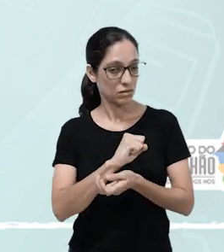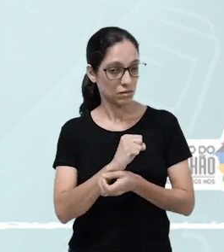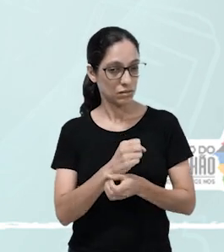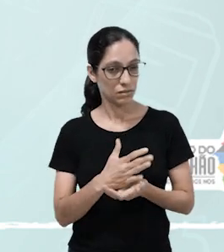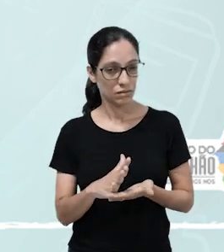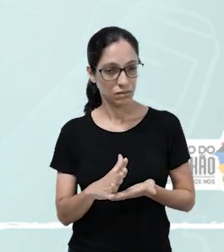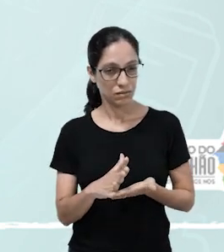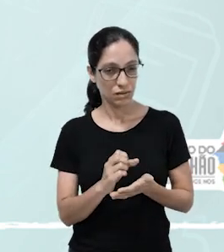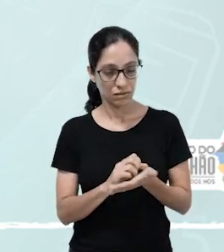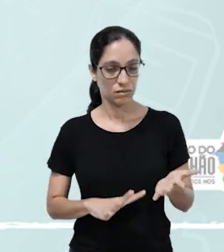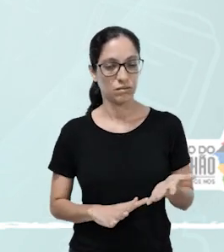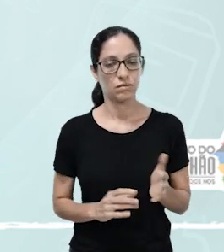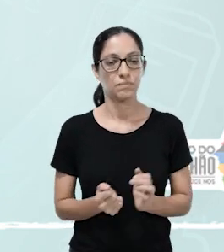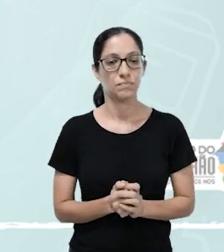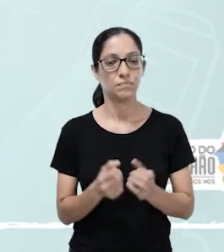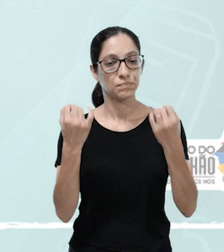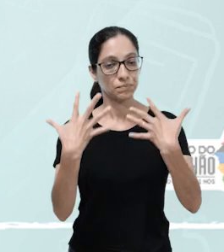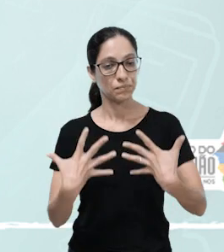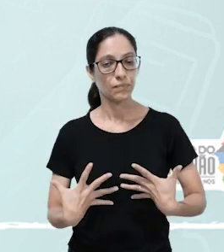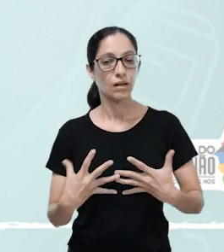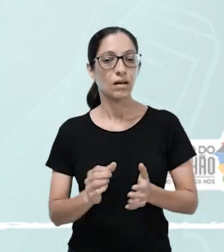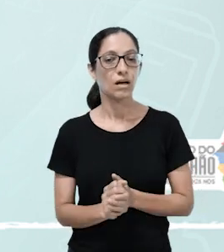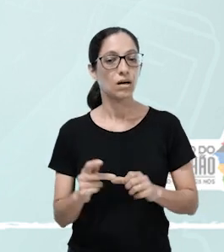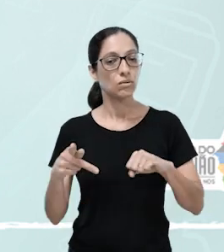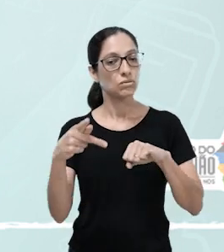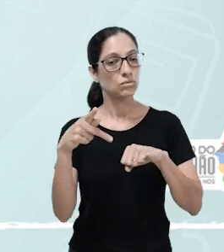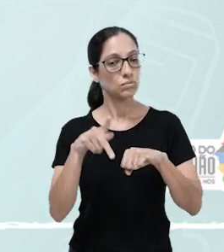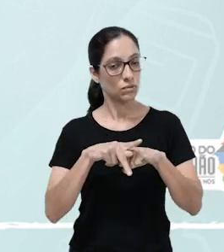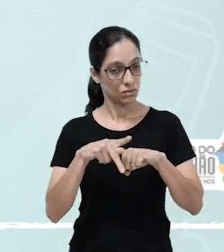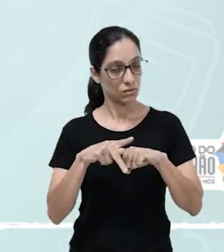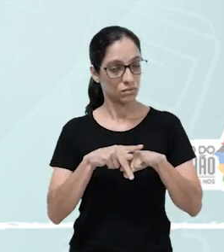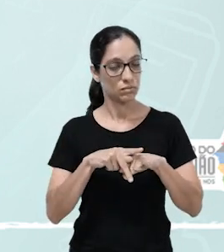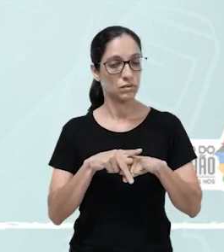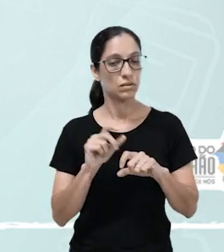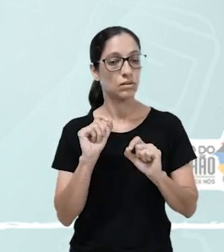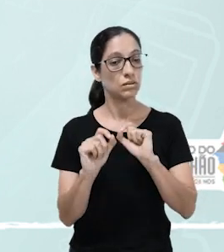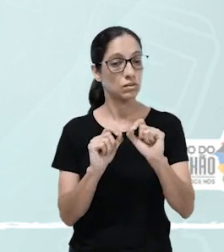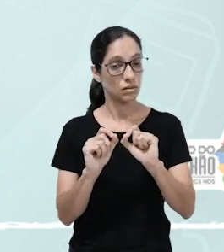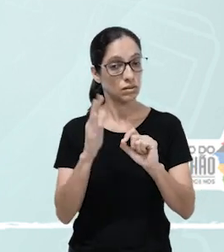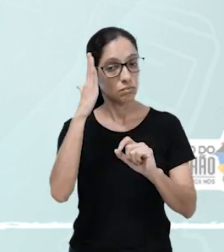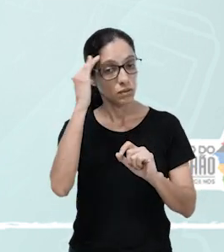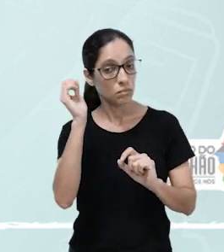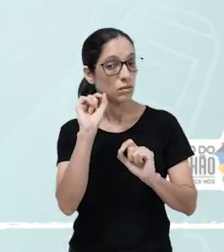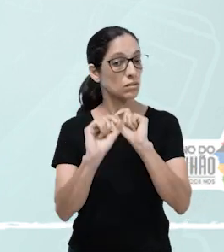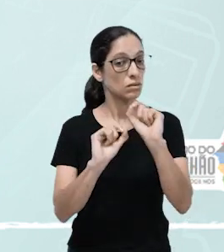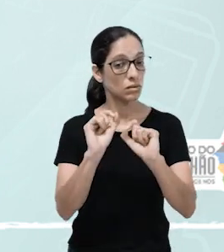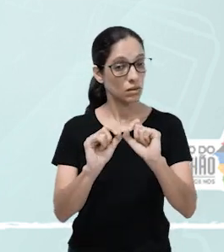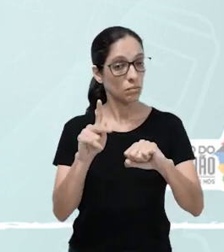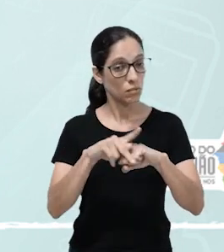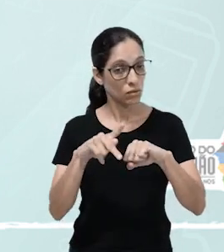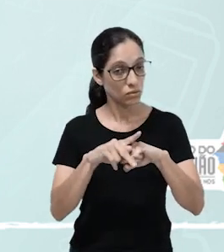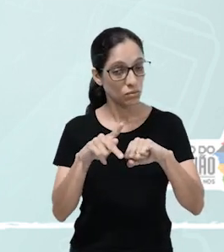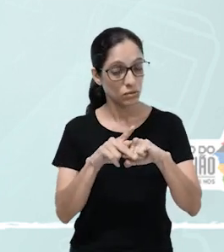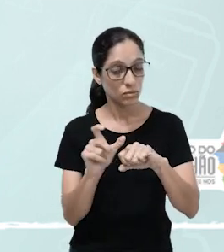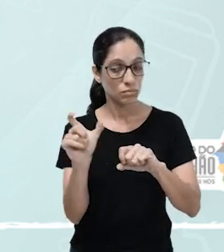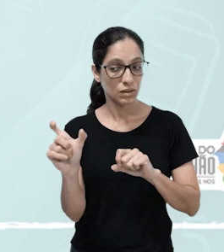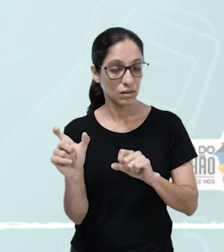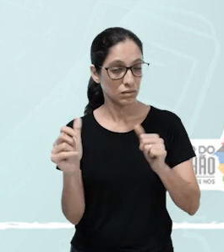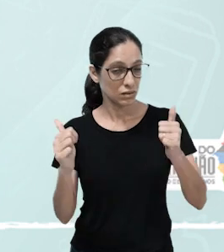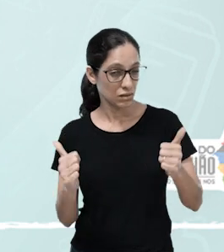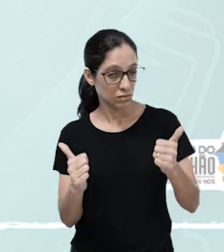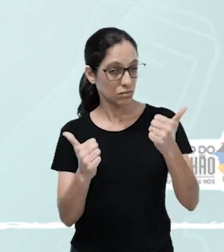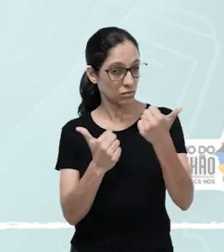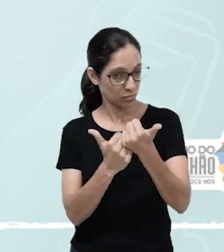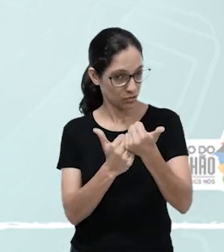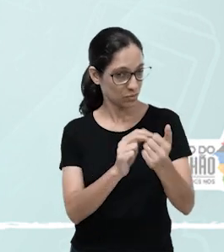go. Para falar dos pronomes indefinidos. Nós já sabemos que pronomes são palavras que